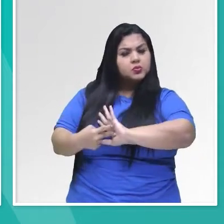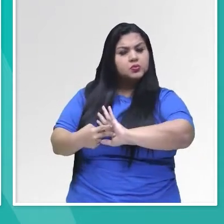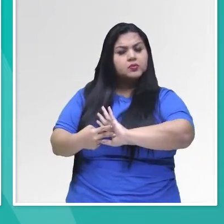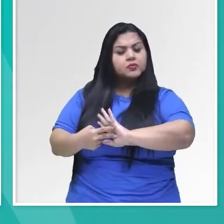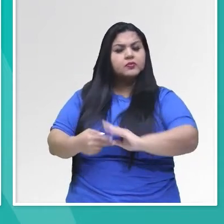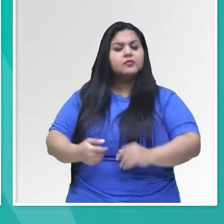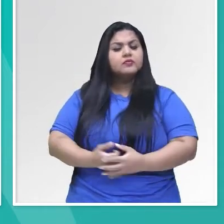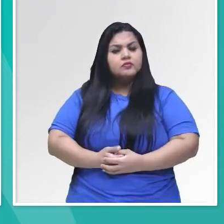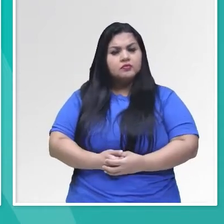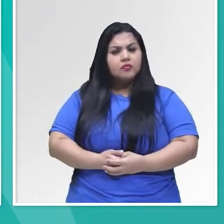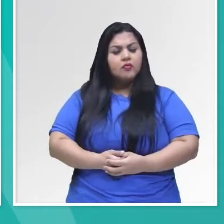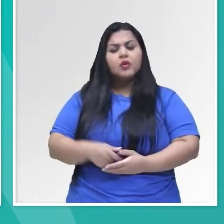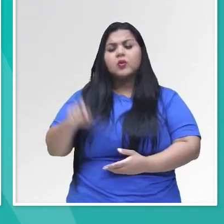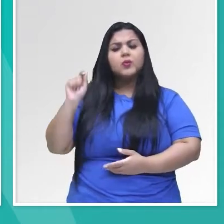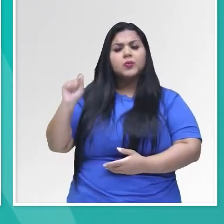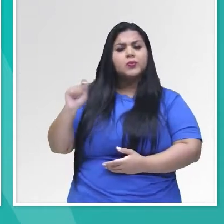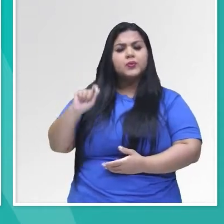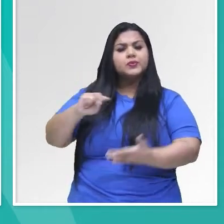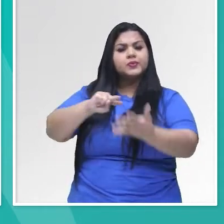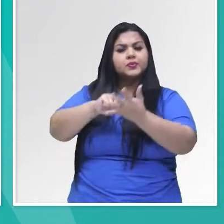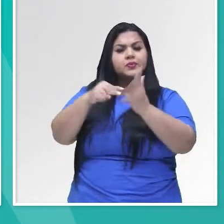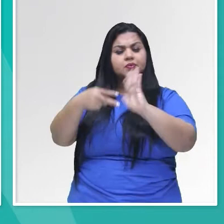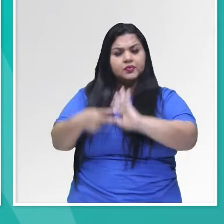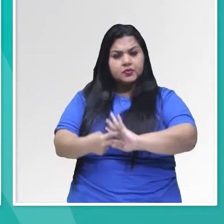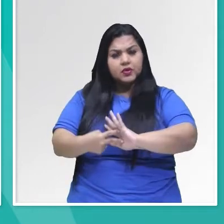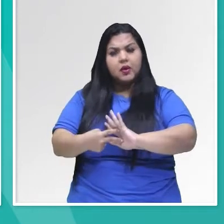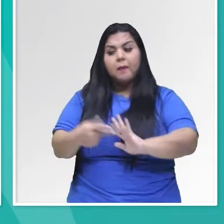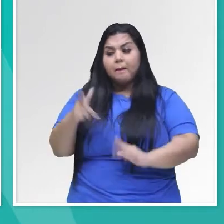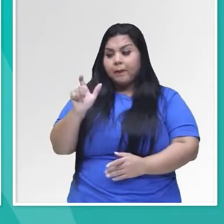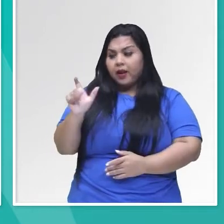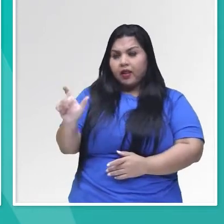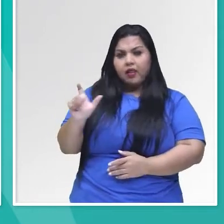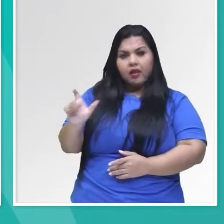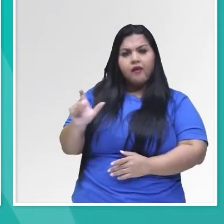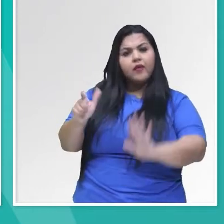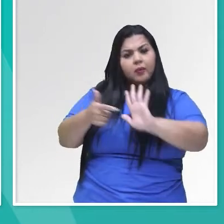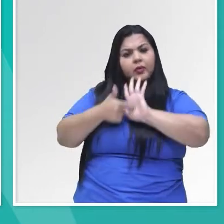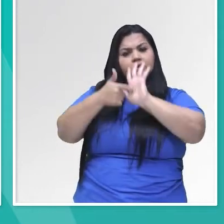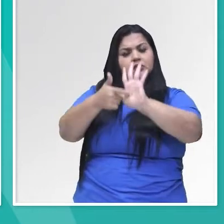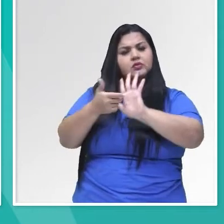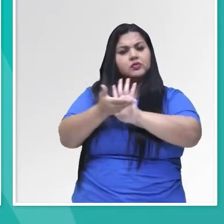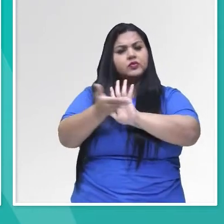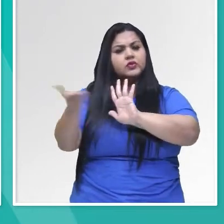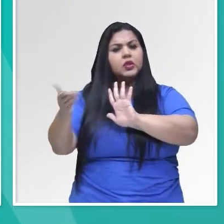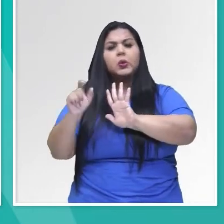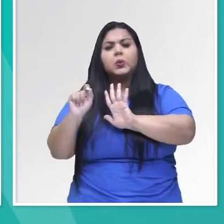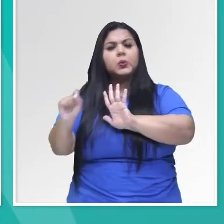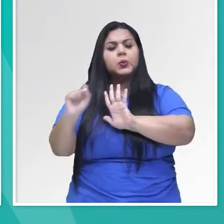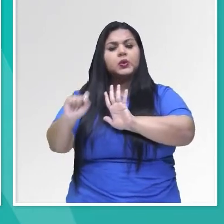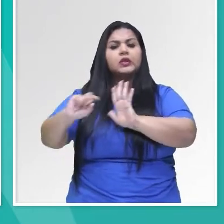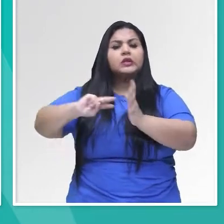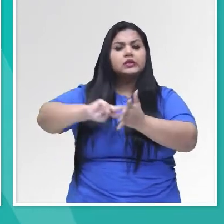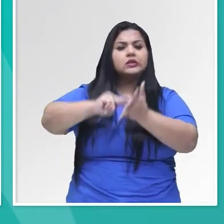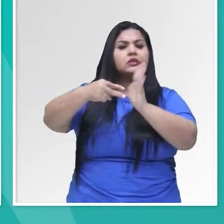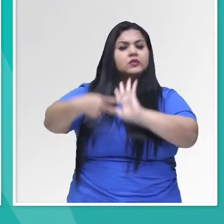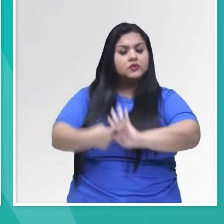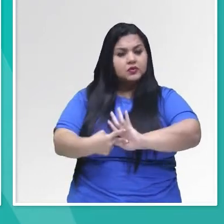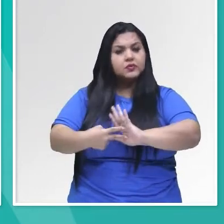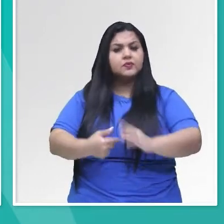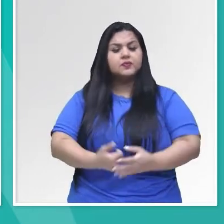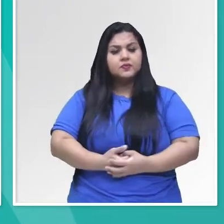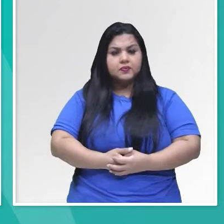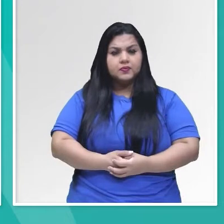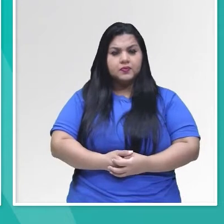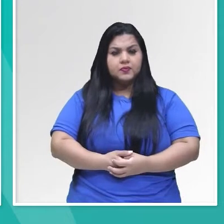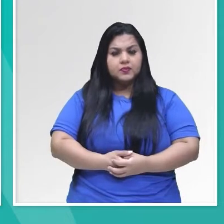Transitar. O que você entende quando a palavra é apresentada a você? O que é transitar para você? Tá